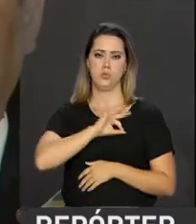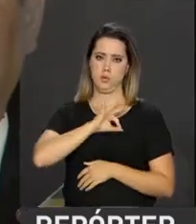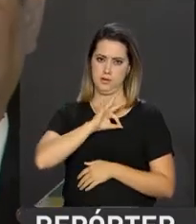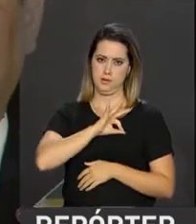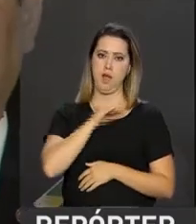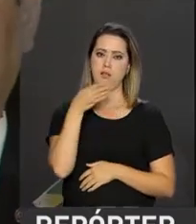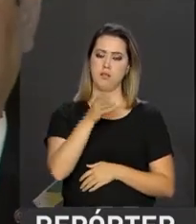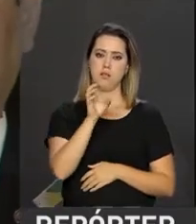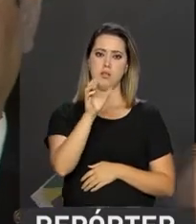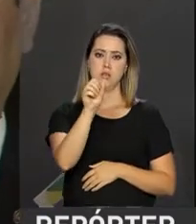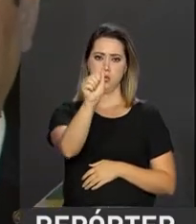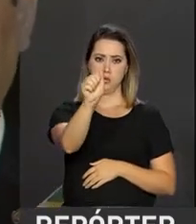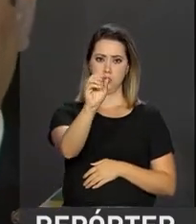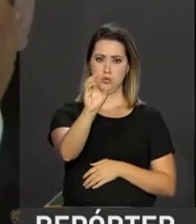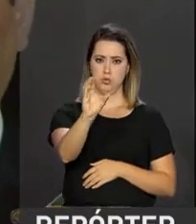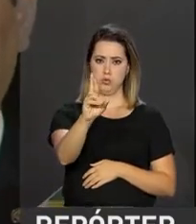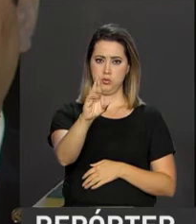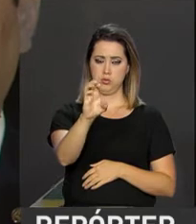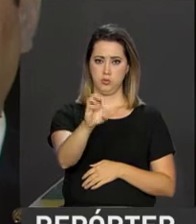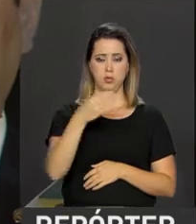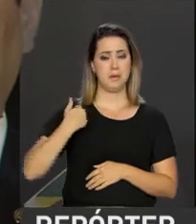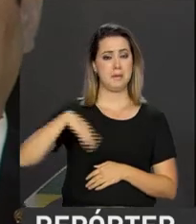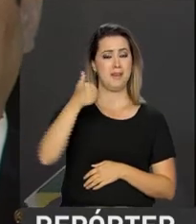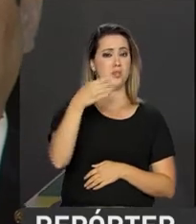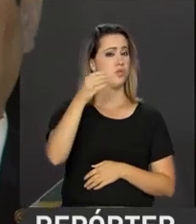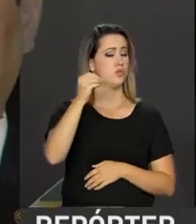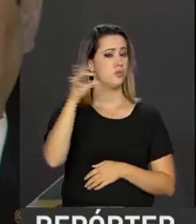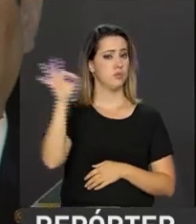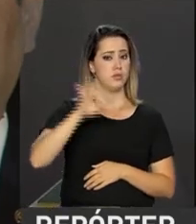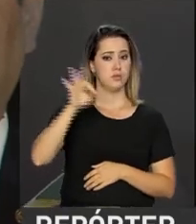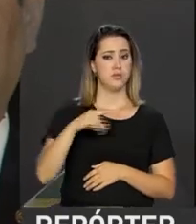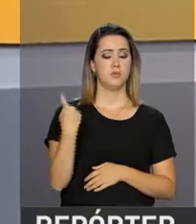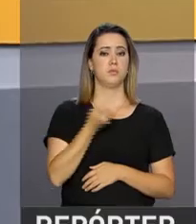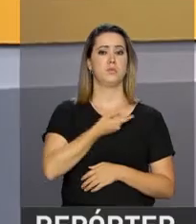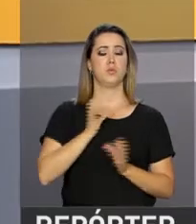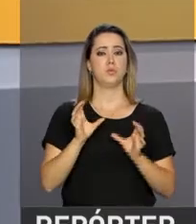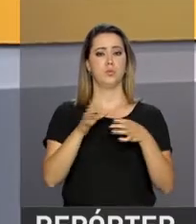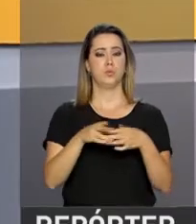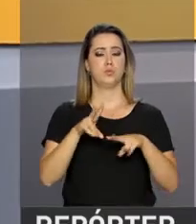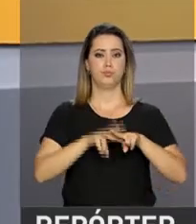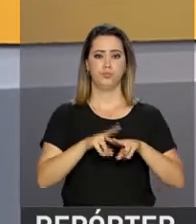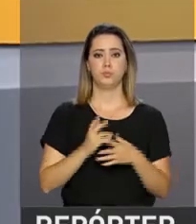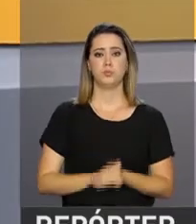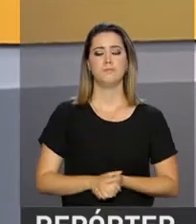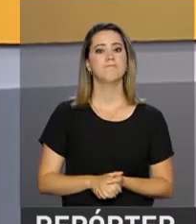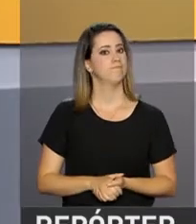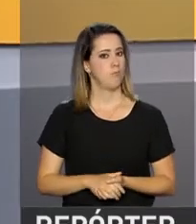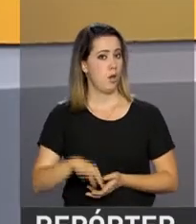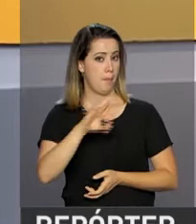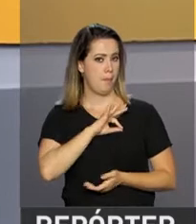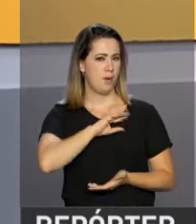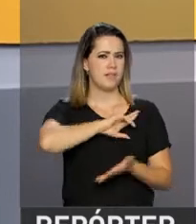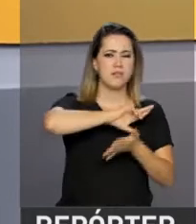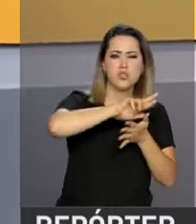estado e aumentamos em 100% de agentes prisionais o nosso efetivo. Polícia Civil,